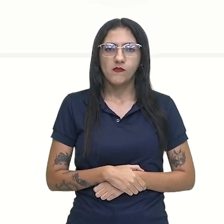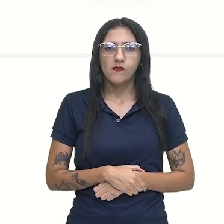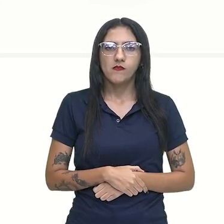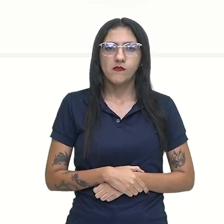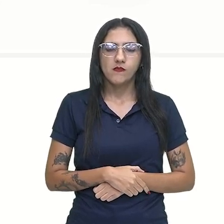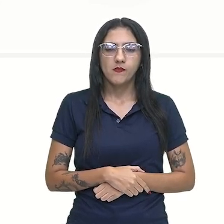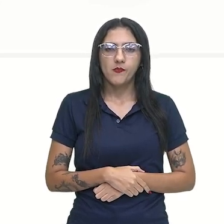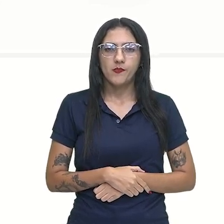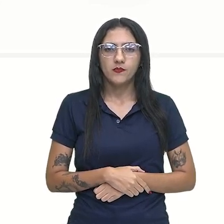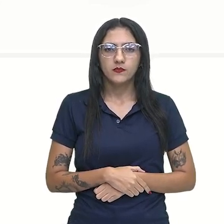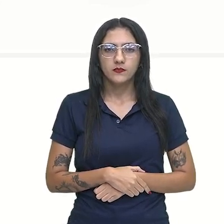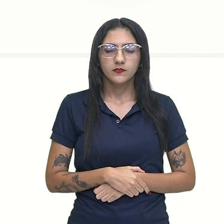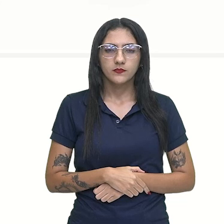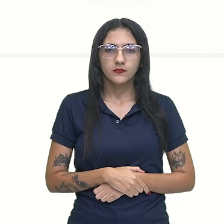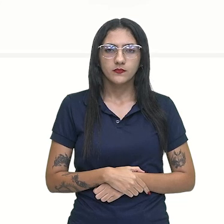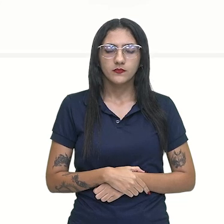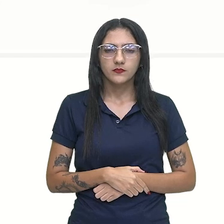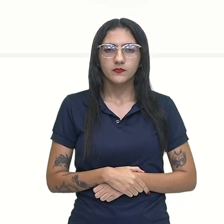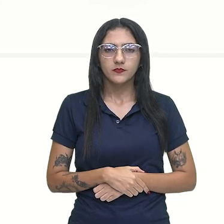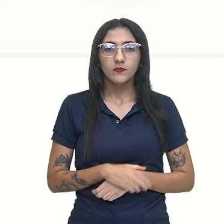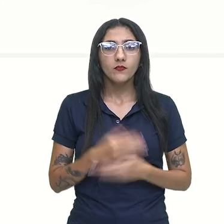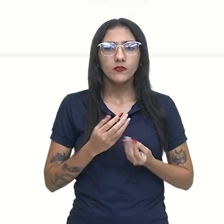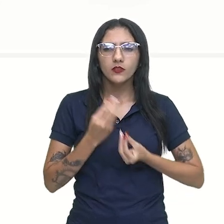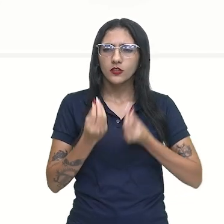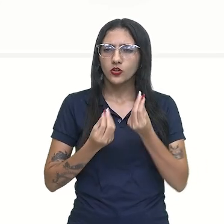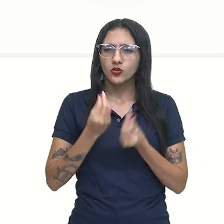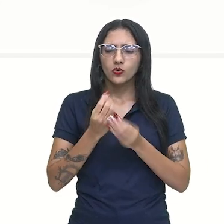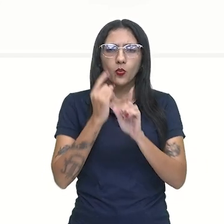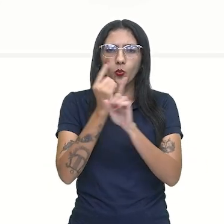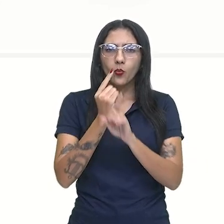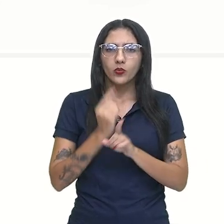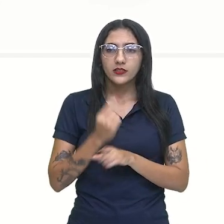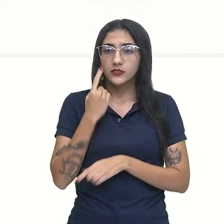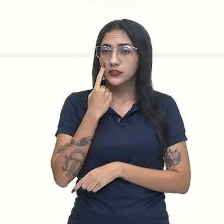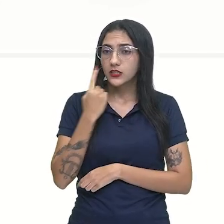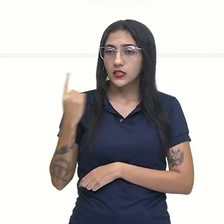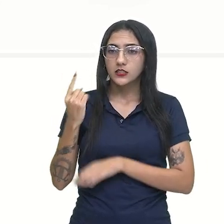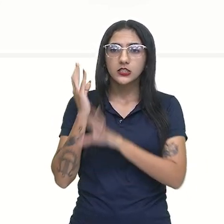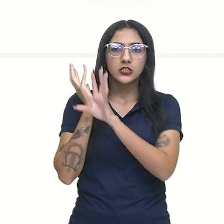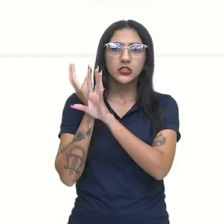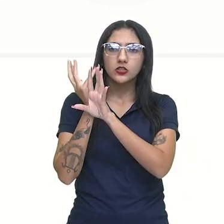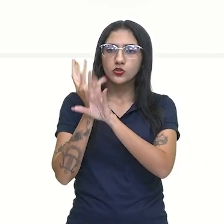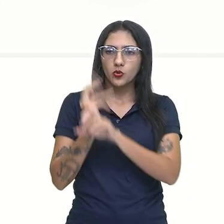para a gente obter o valor,